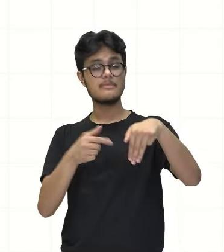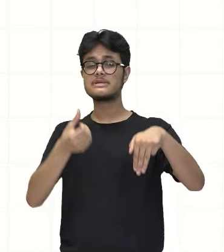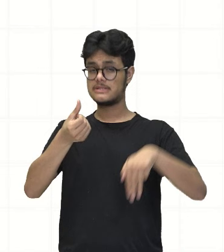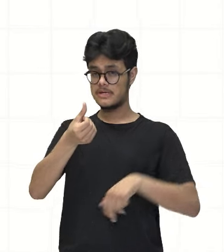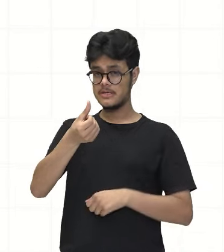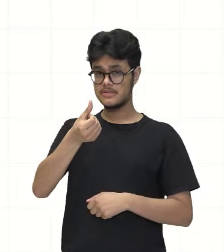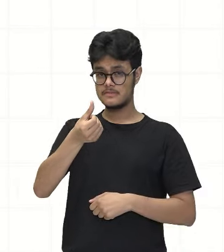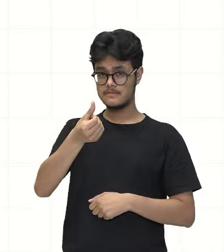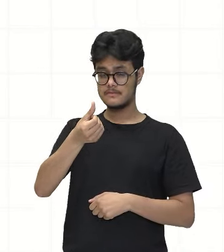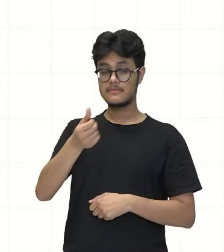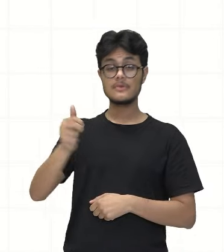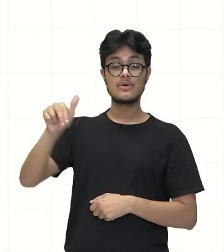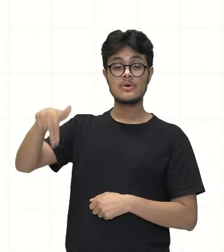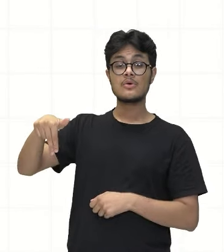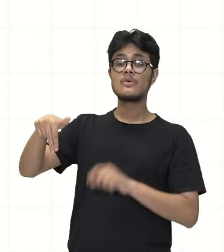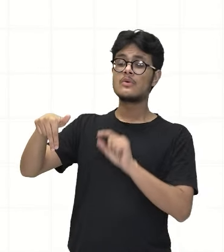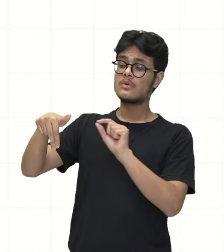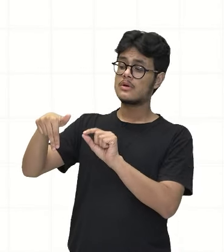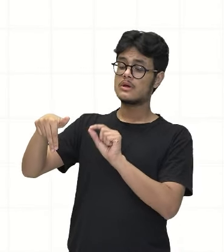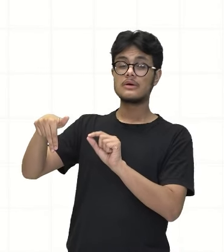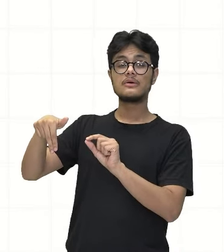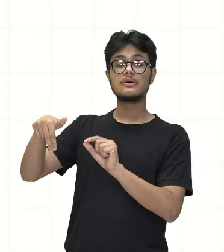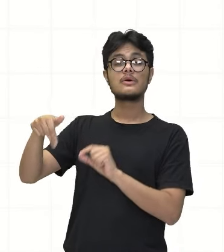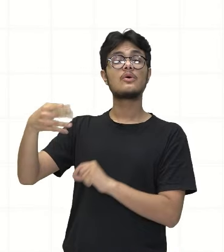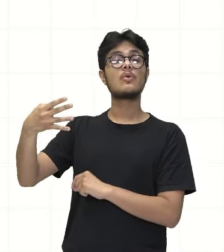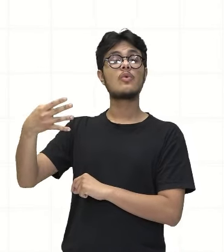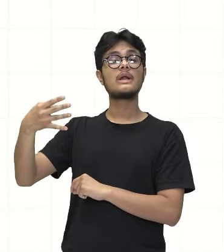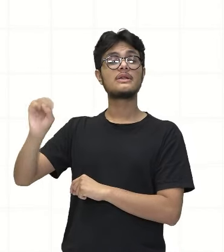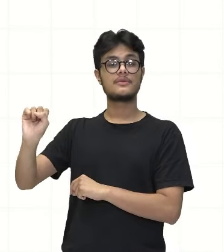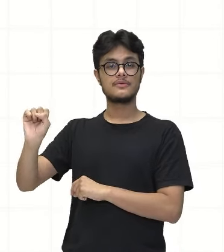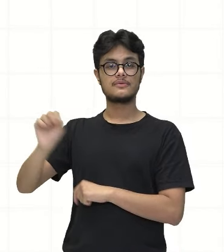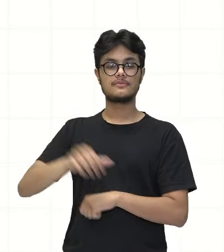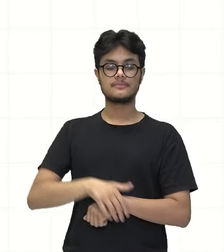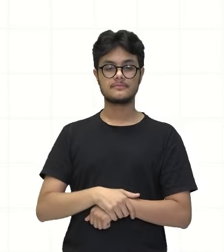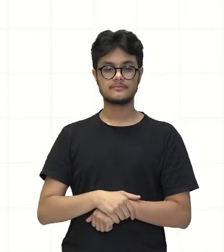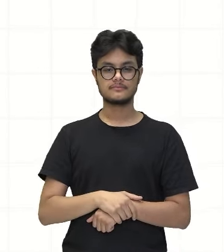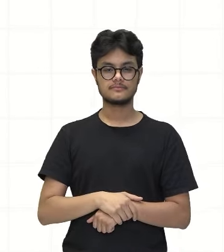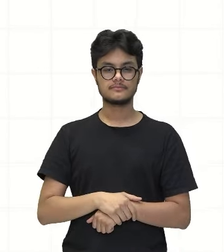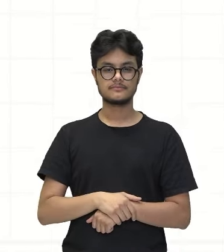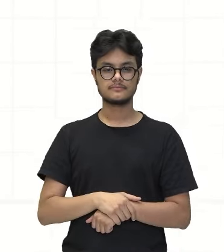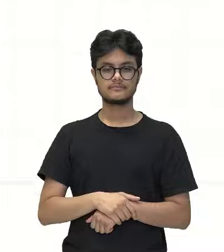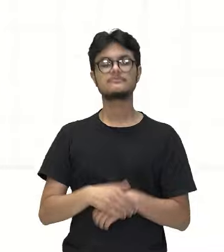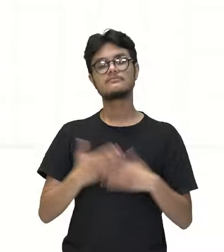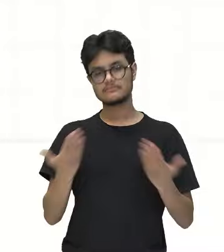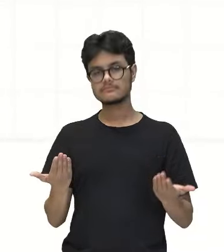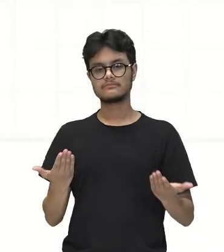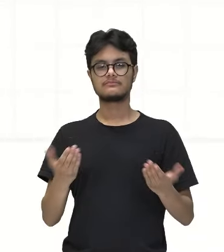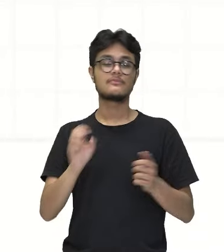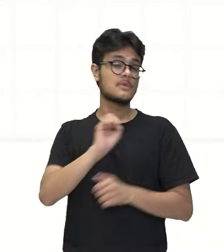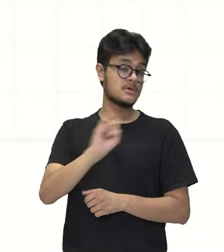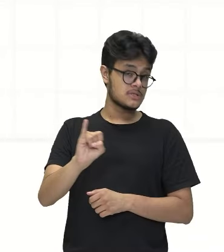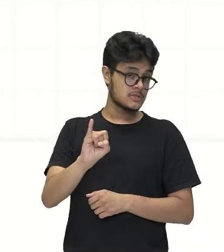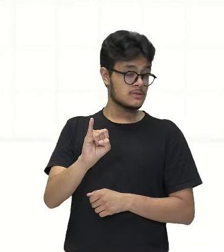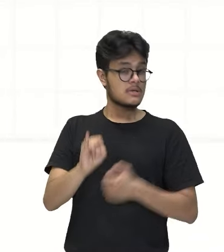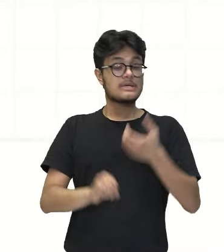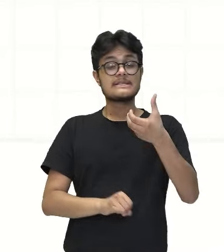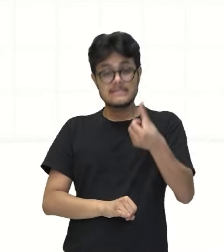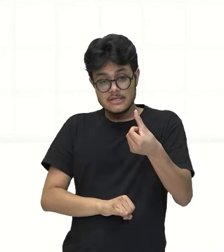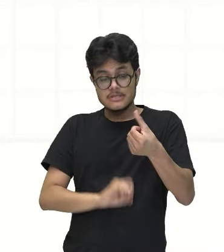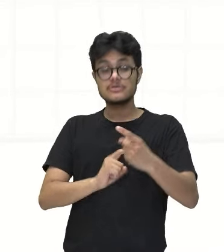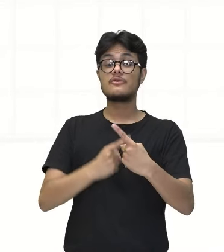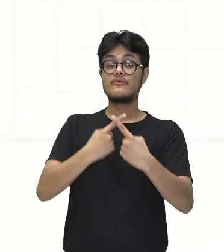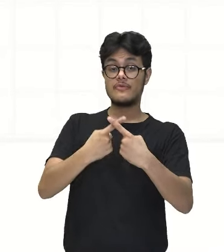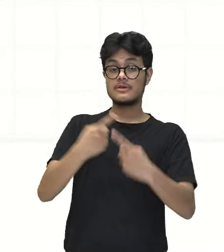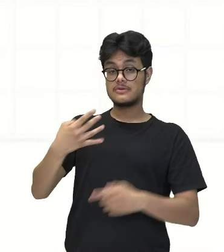né? E a n é 48. Então, multiplicando essas duas medidas, vai